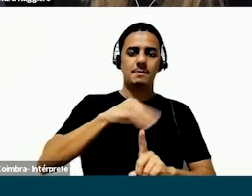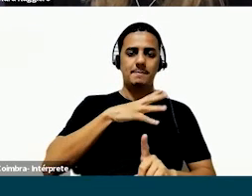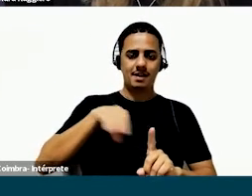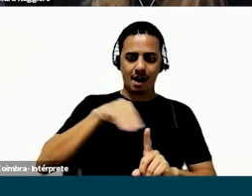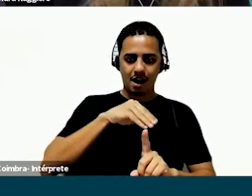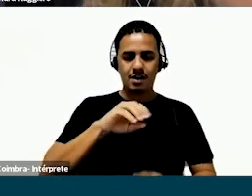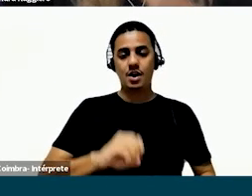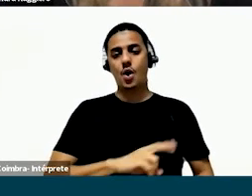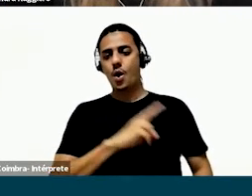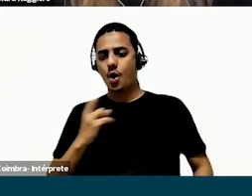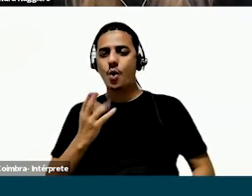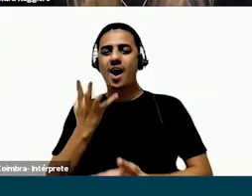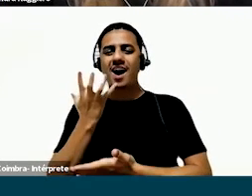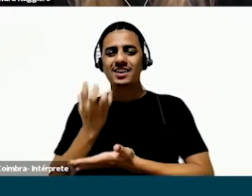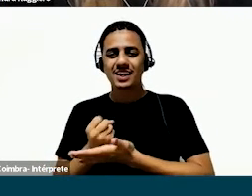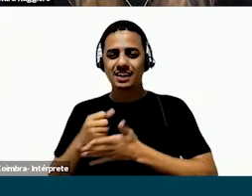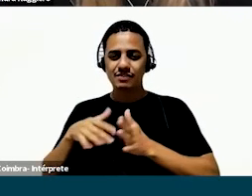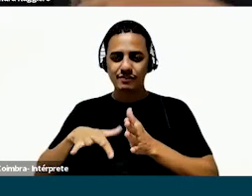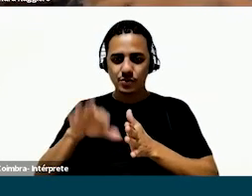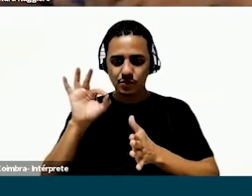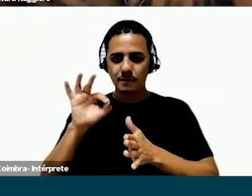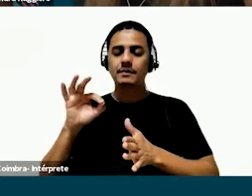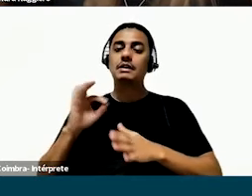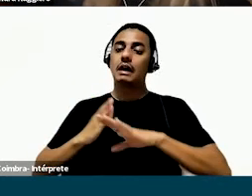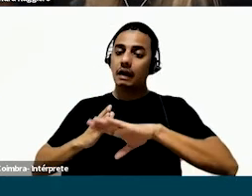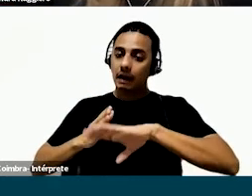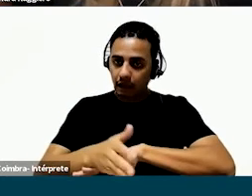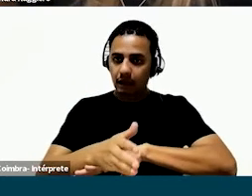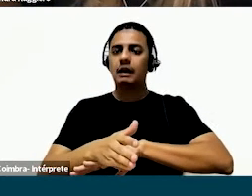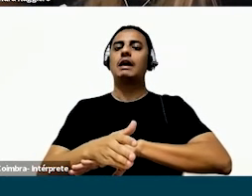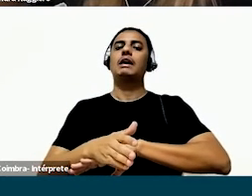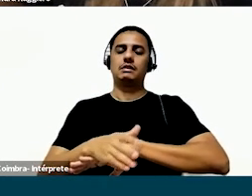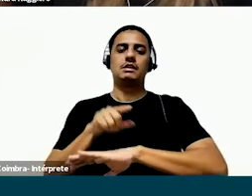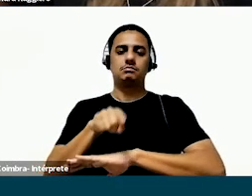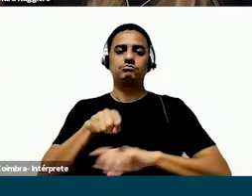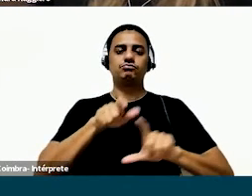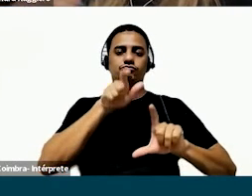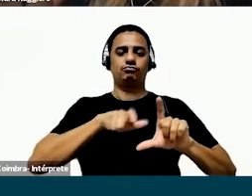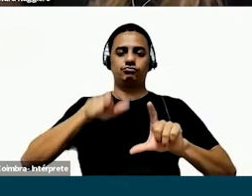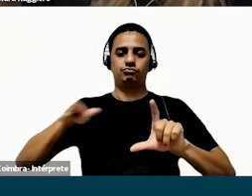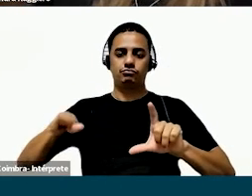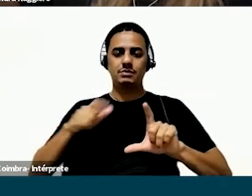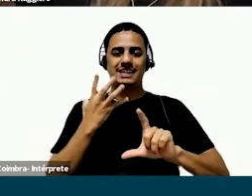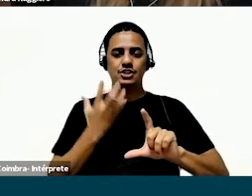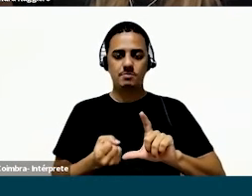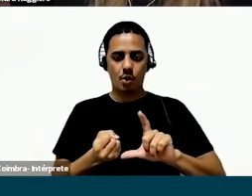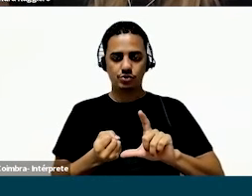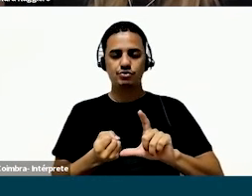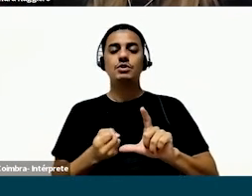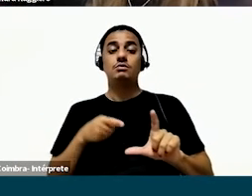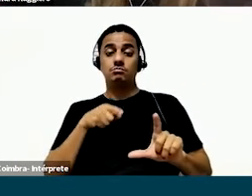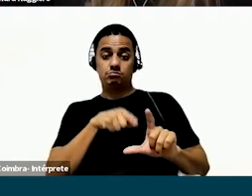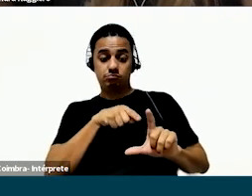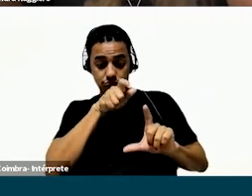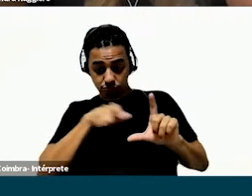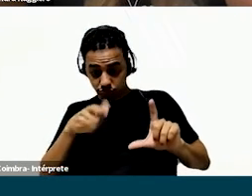com API ou importação de arquivos, ter acesso a esses dashboards. E esses dashboards,